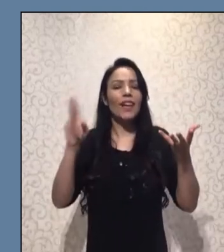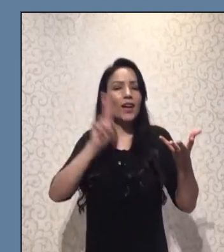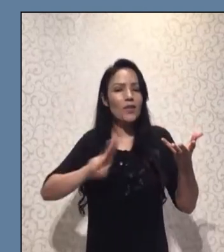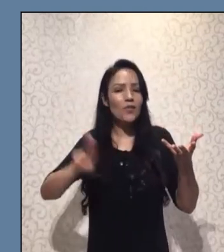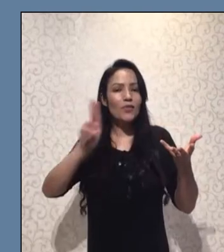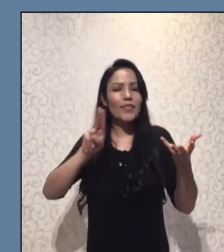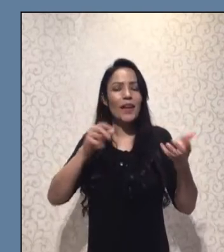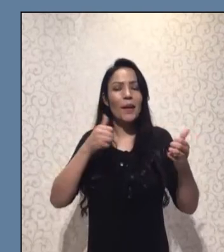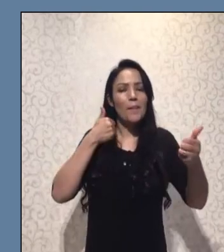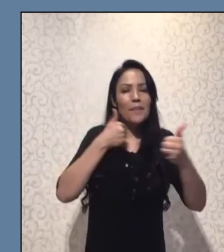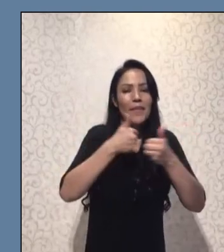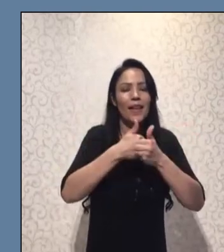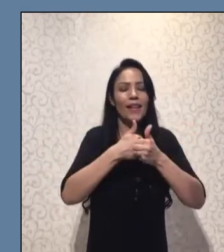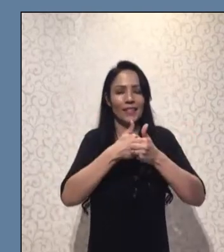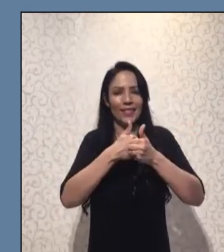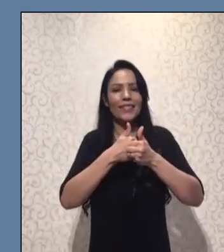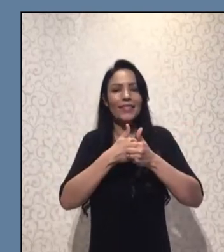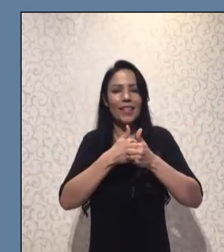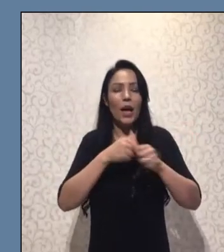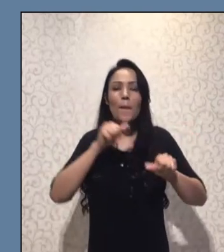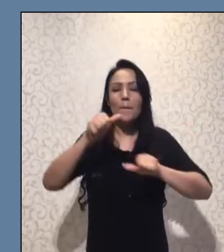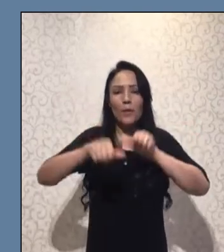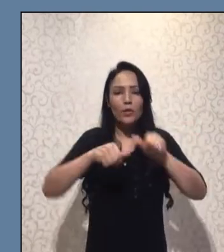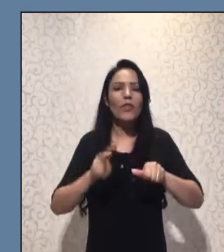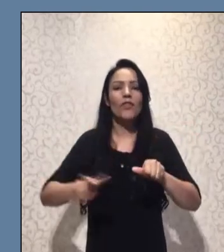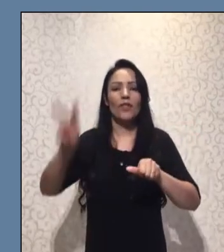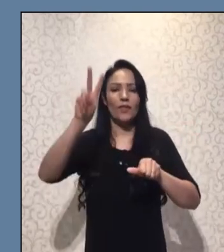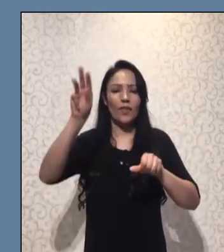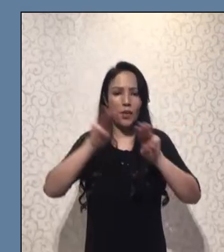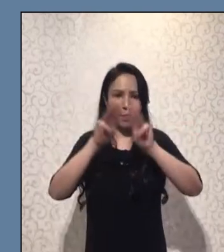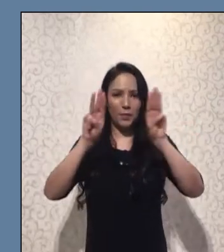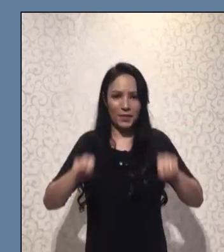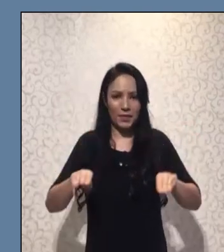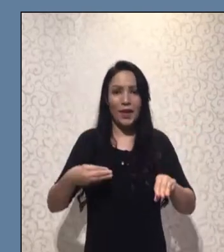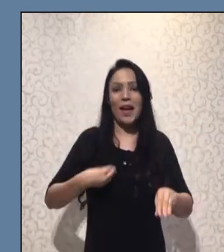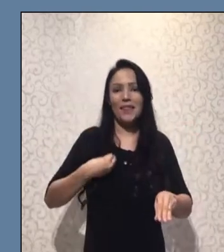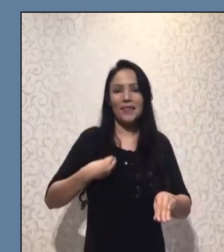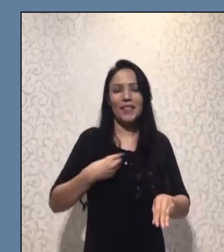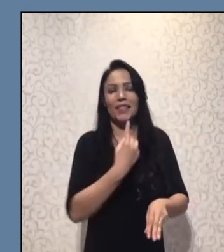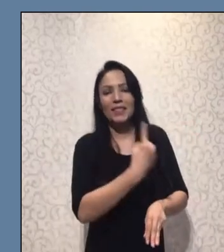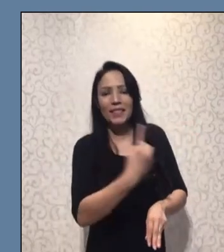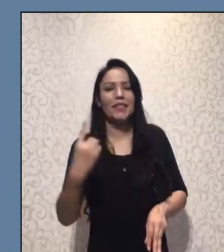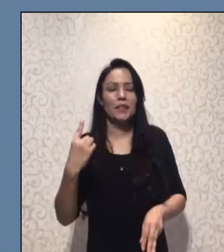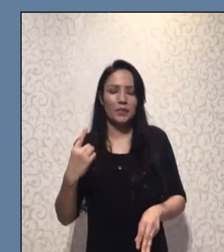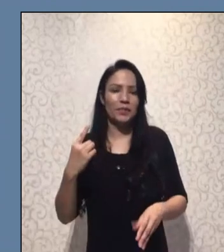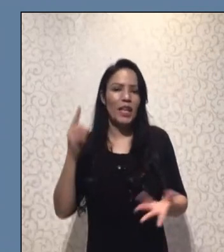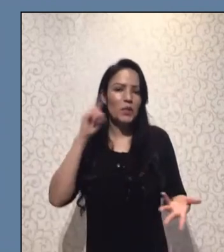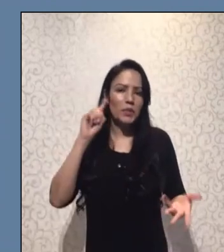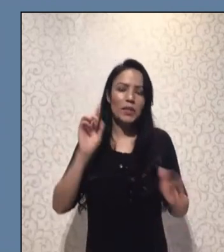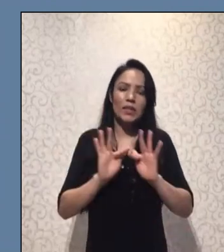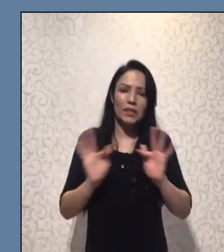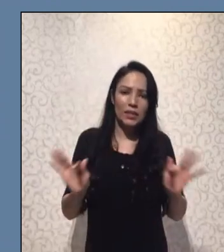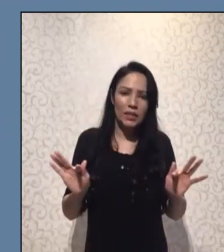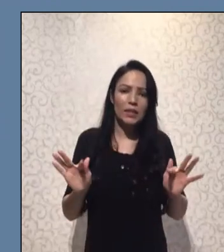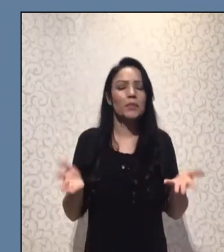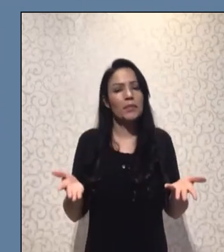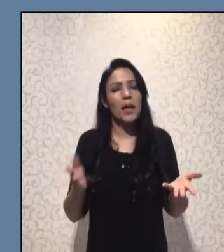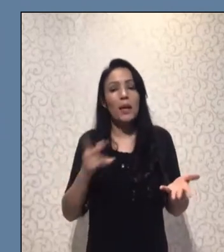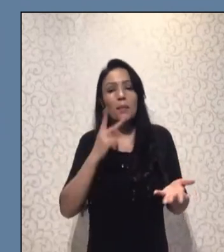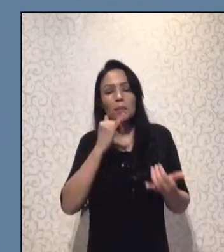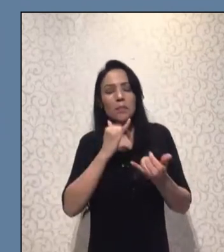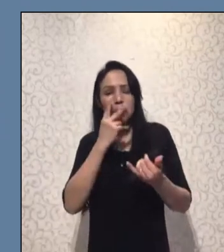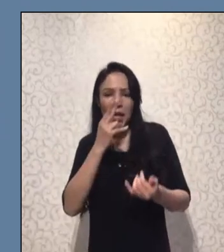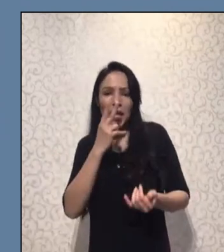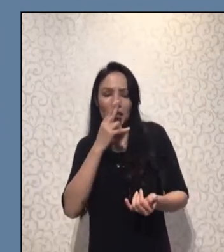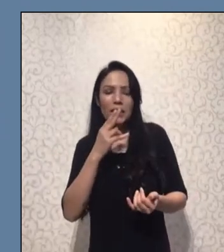e uma rediscussão do valor do museu na vida cotidiana das pessoas, né? Não sei se é algo simples, mas me parece que o Museu